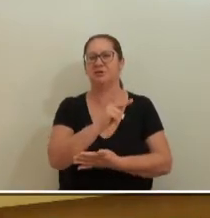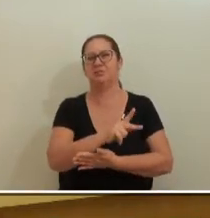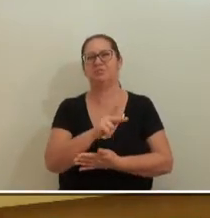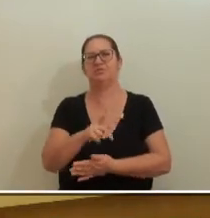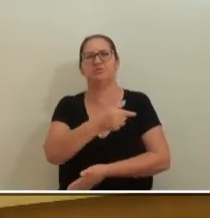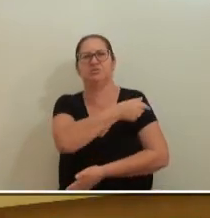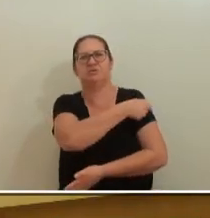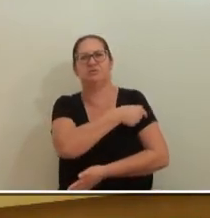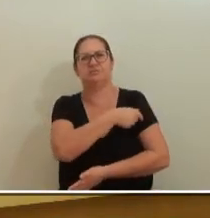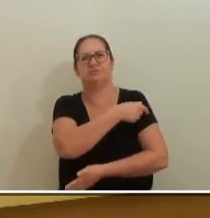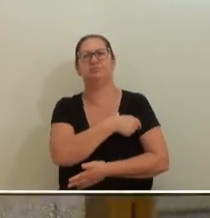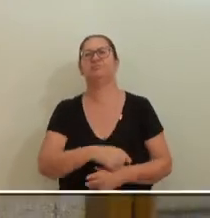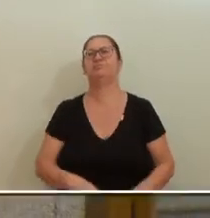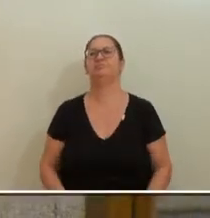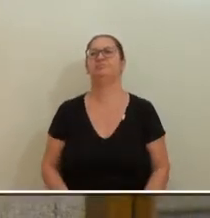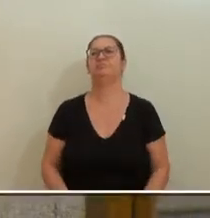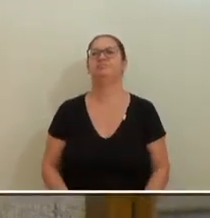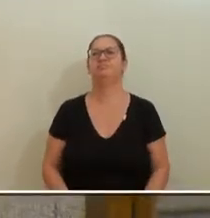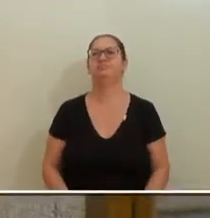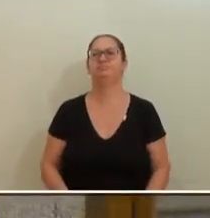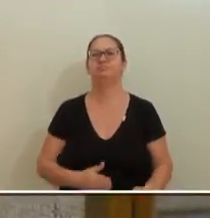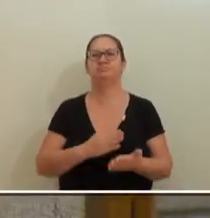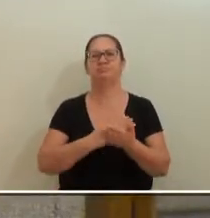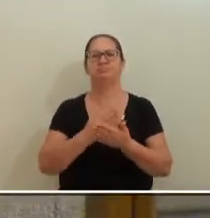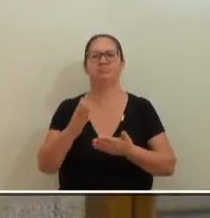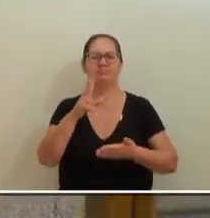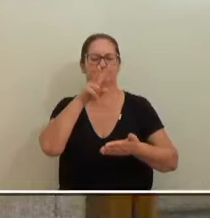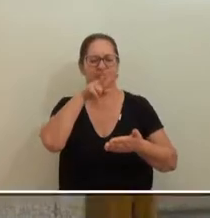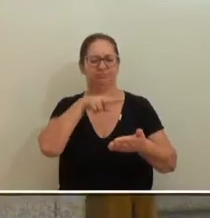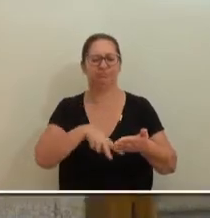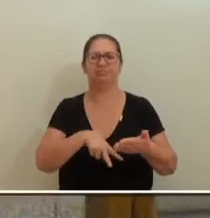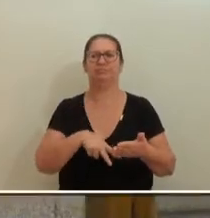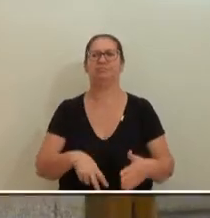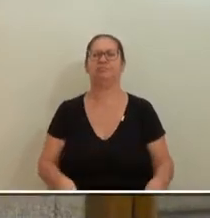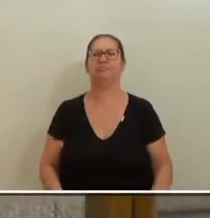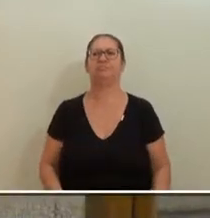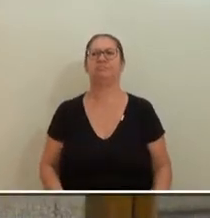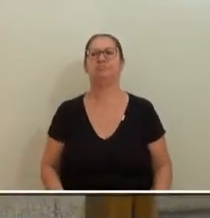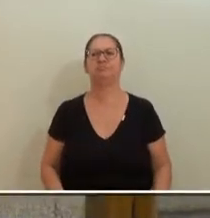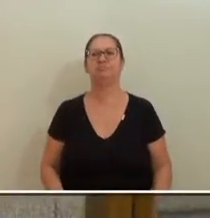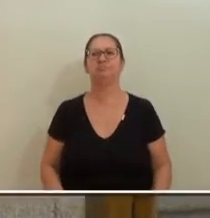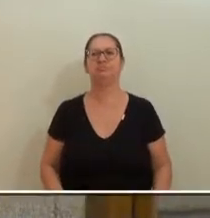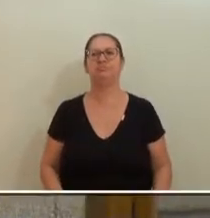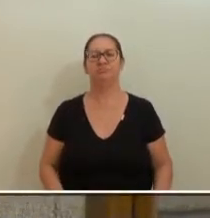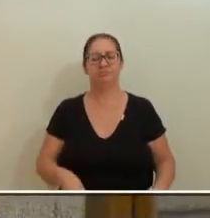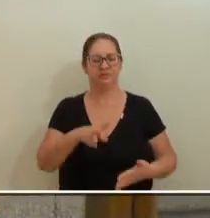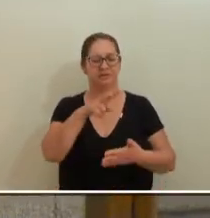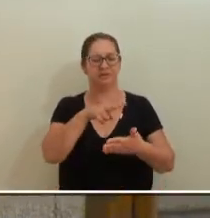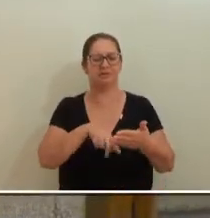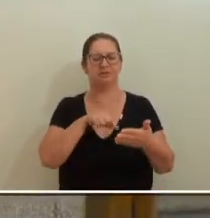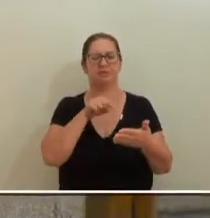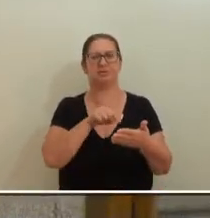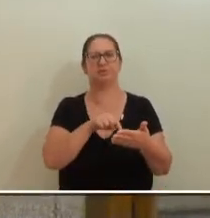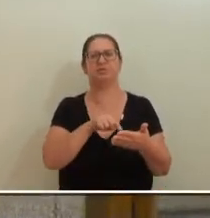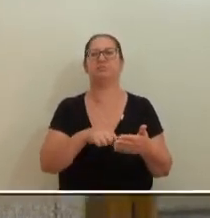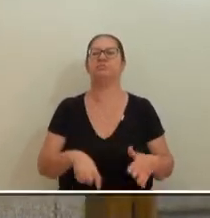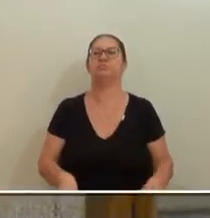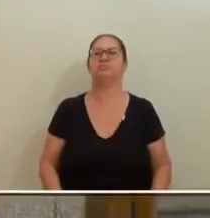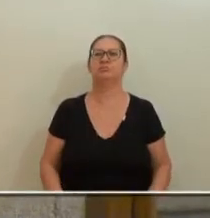Guilherme. Então, eu vou começar agora o ato da leitura da do nosso